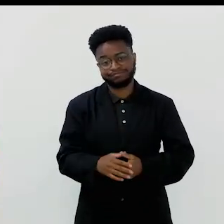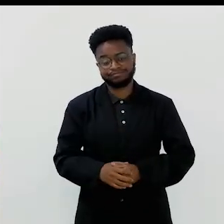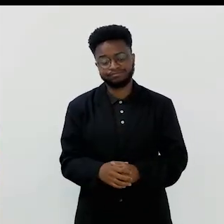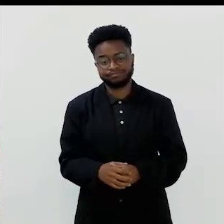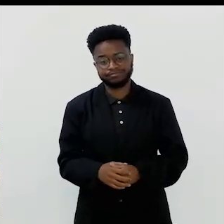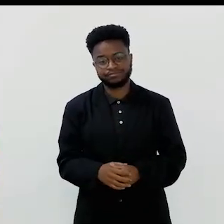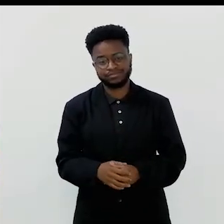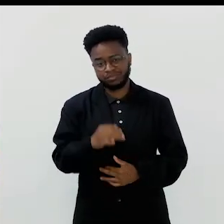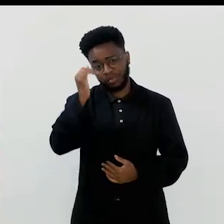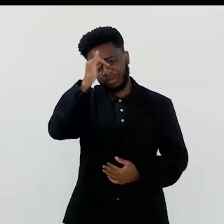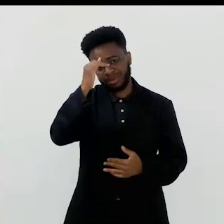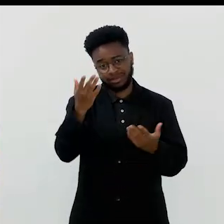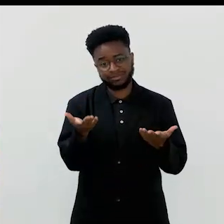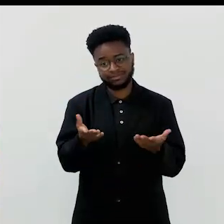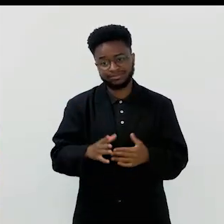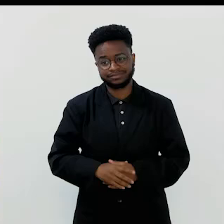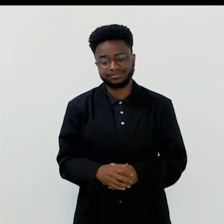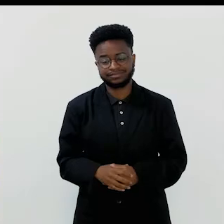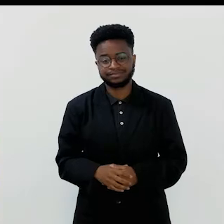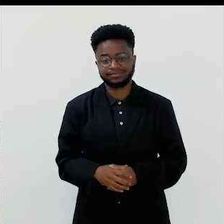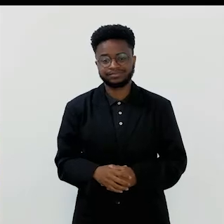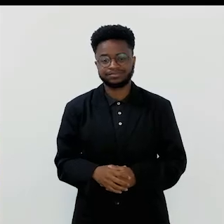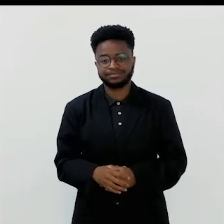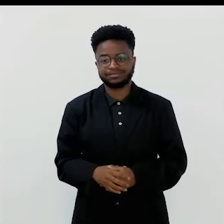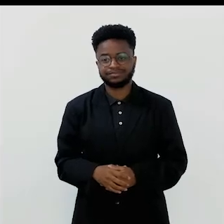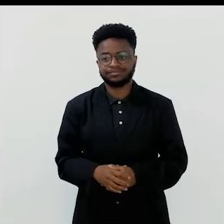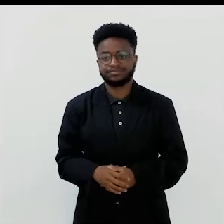oportunidade. Besteira, não.